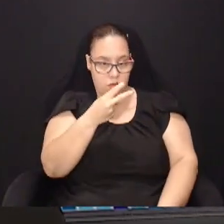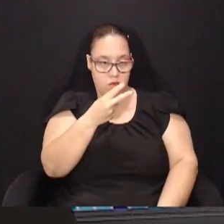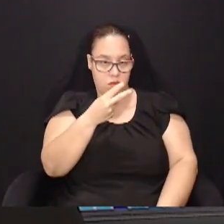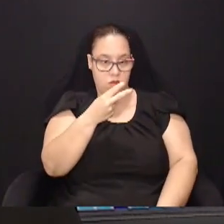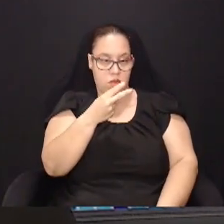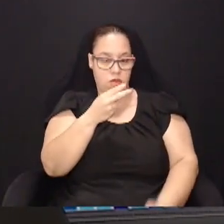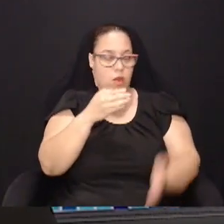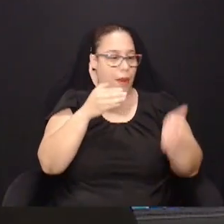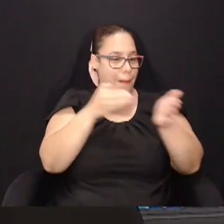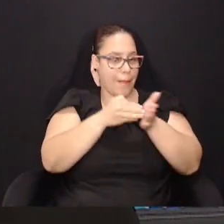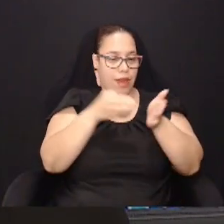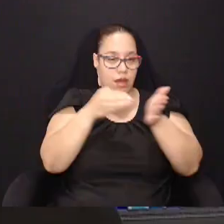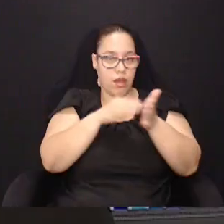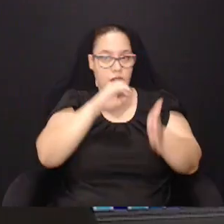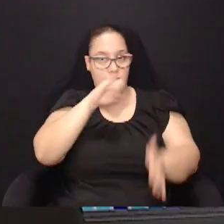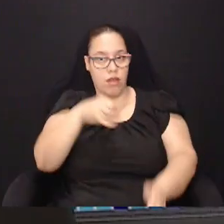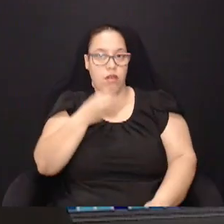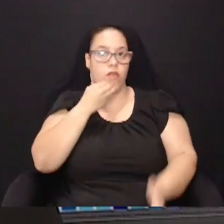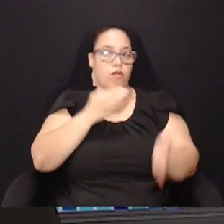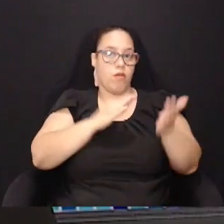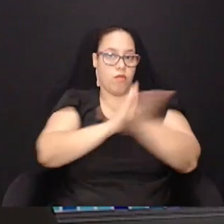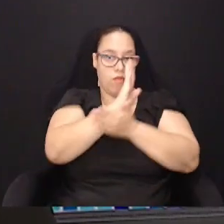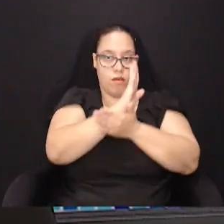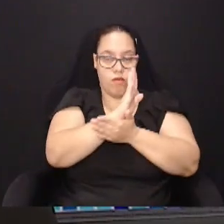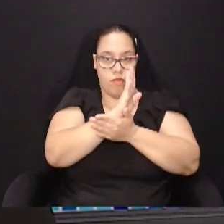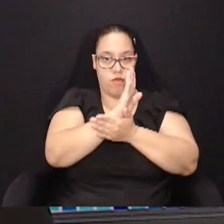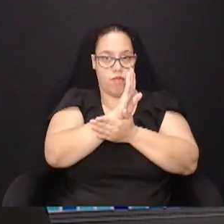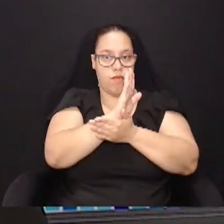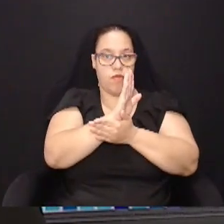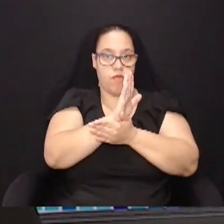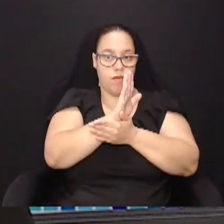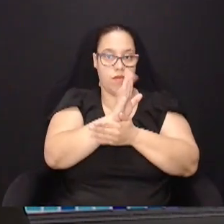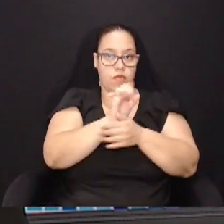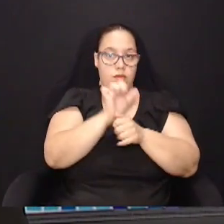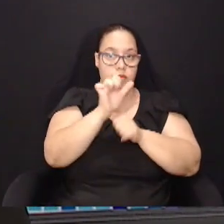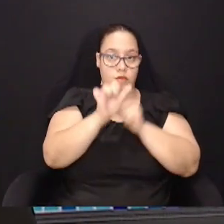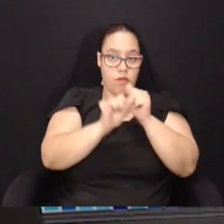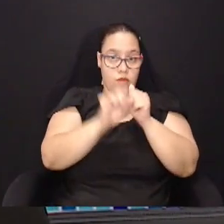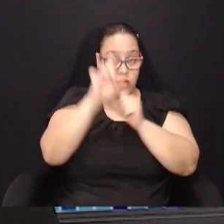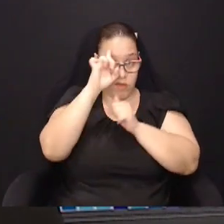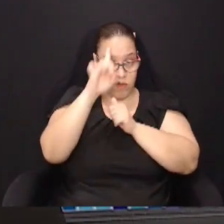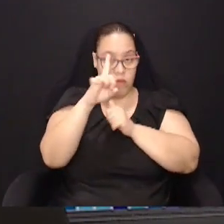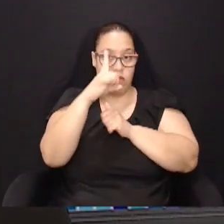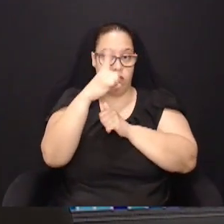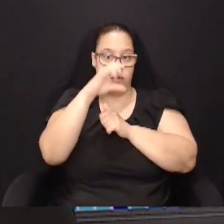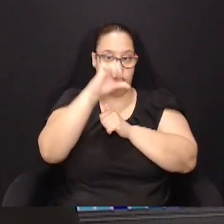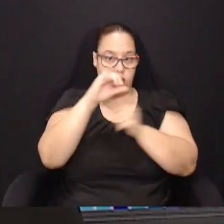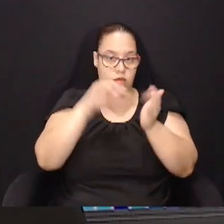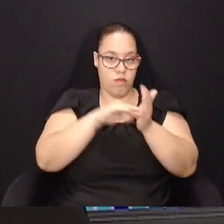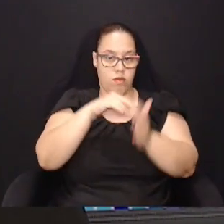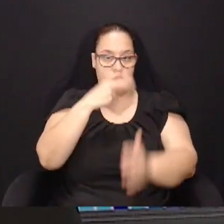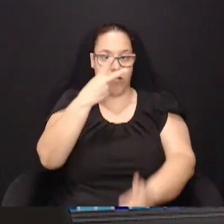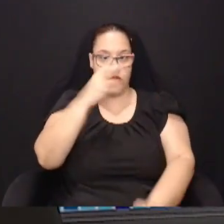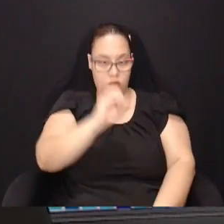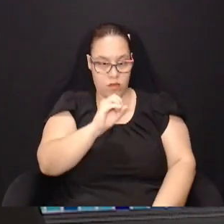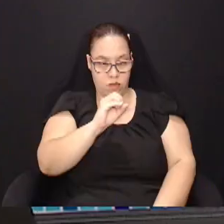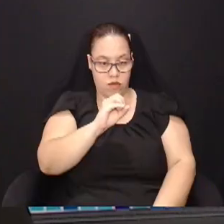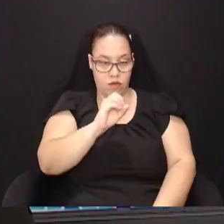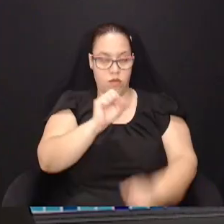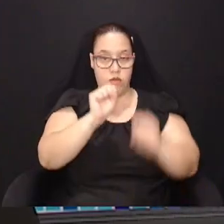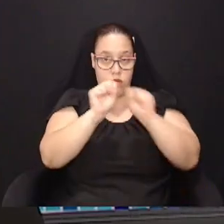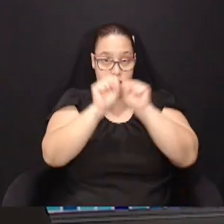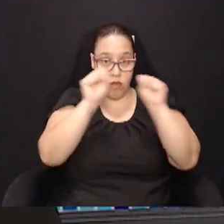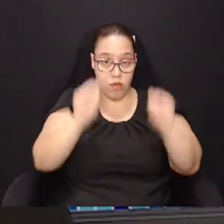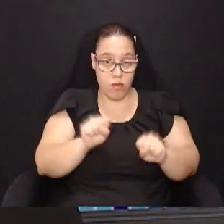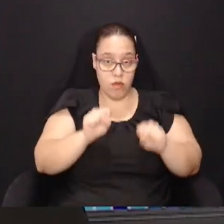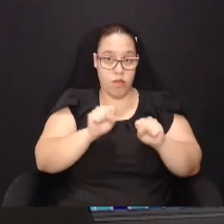ter mais chances de entrar. Quando virarmos o dia do 19 para o dia 20, o sistema vai fornecer uma